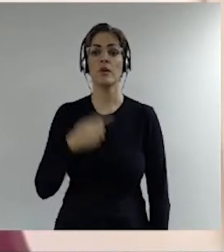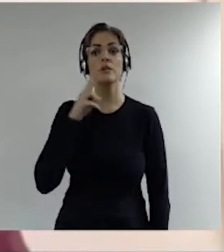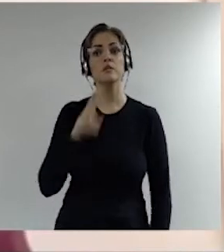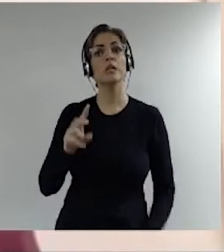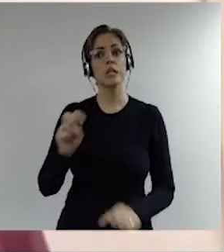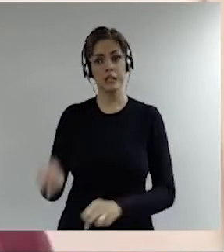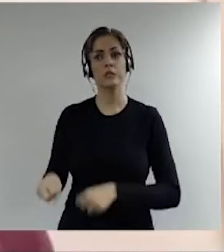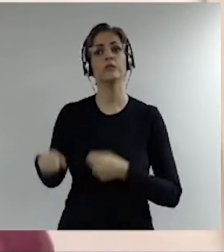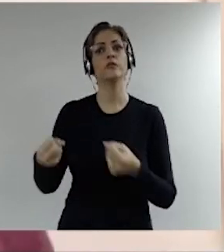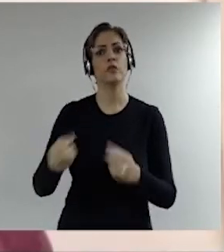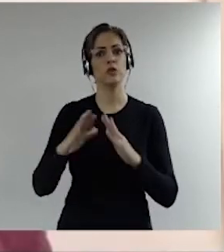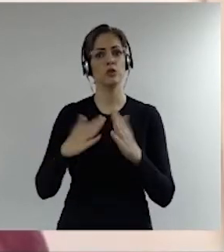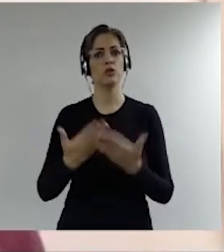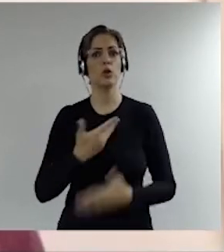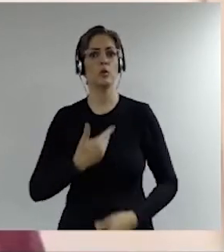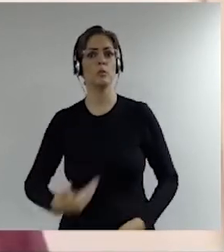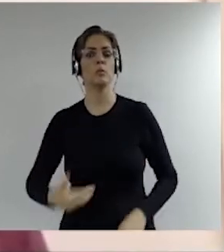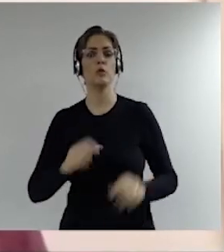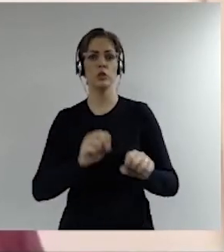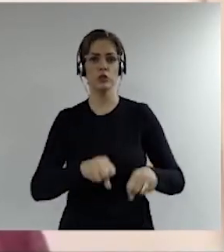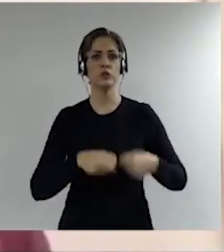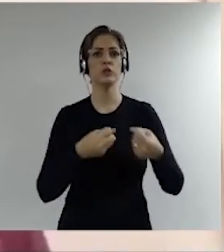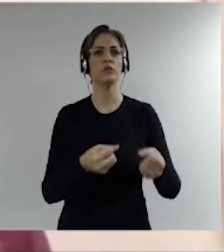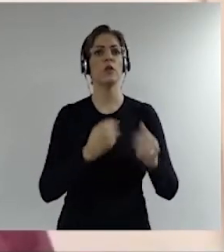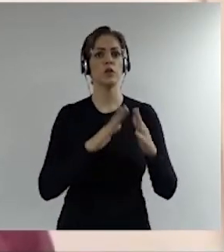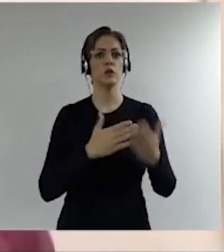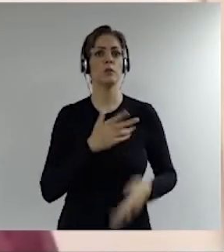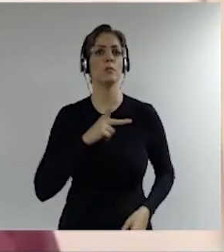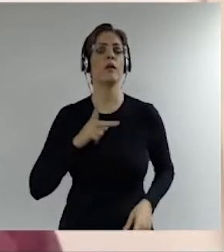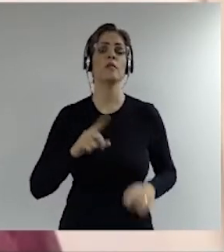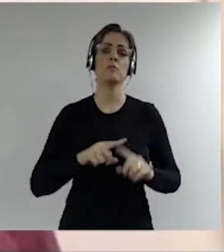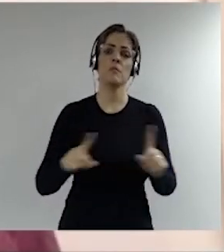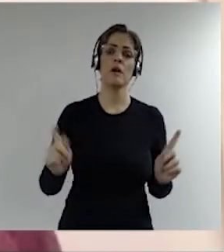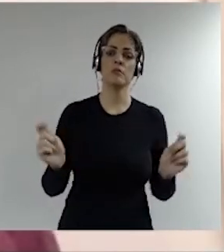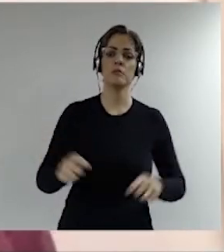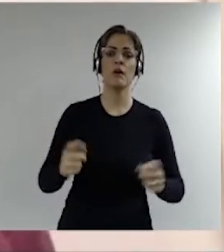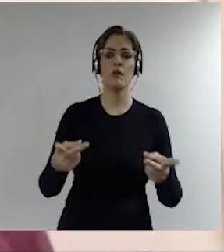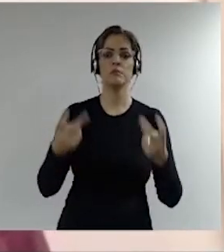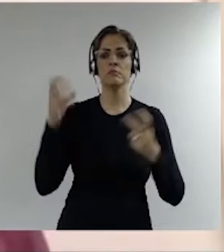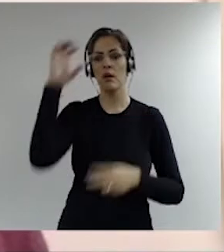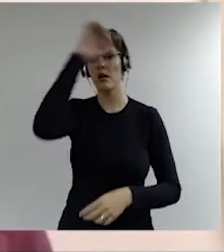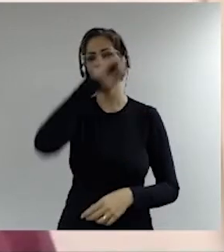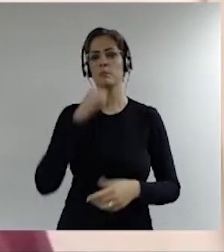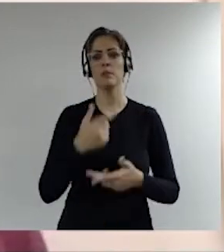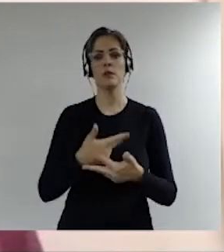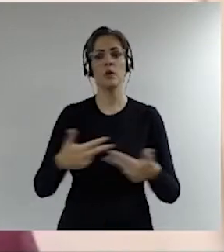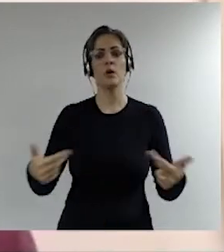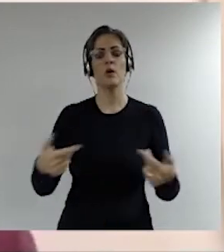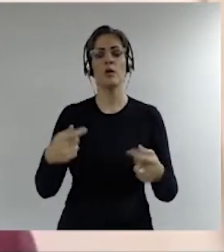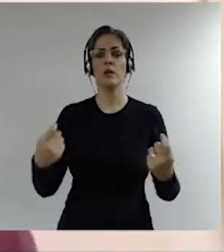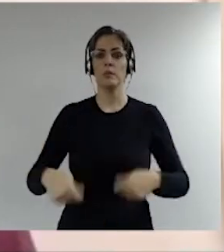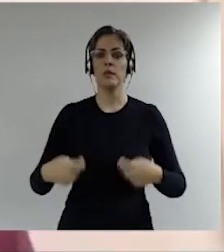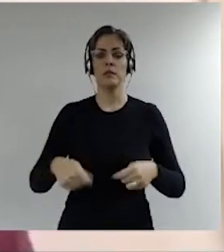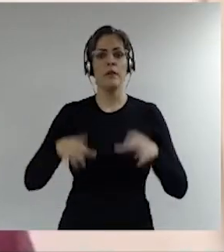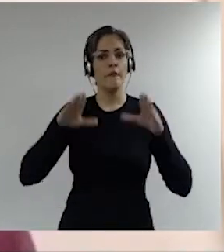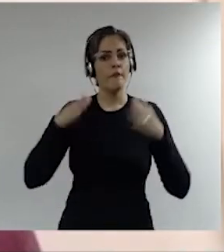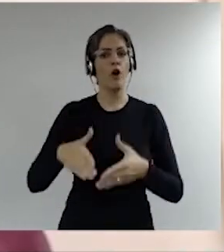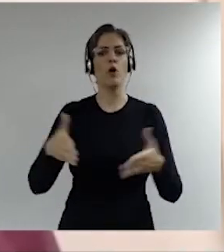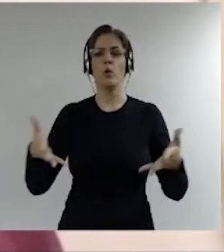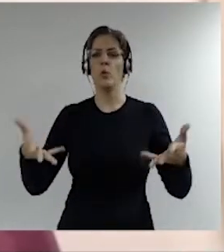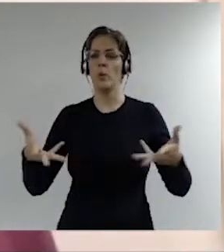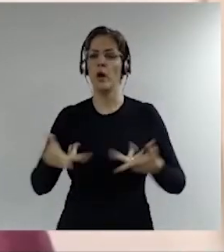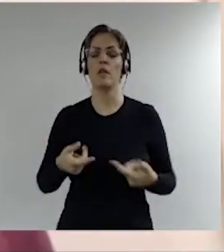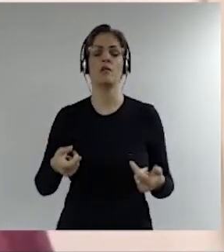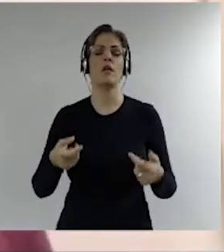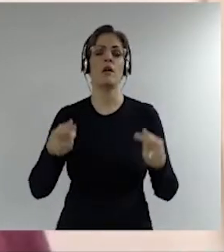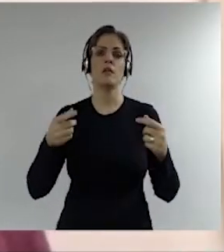redes públicas e privadas, não é possível a gente aprender um pouco, né, como é necessário ter foco, ter qualidade